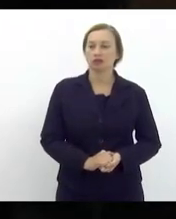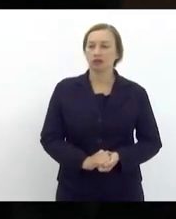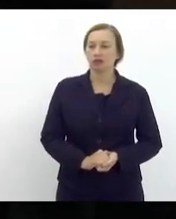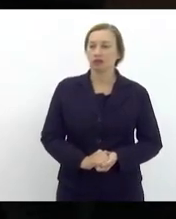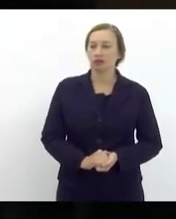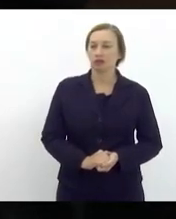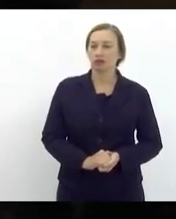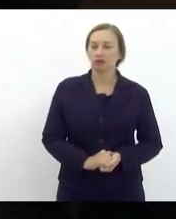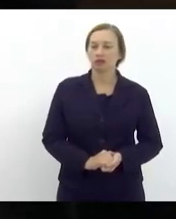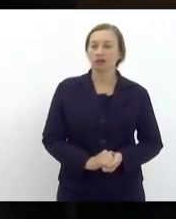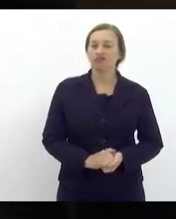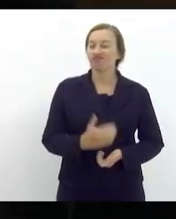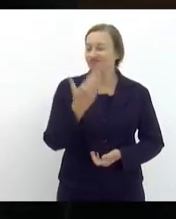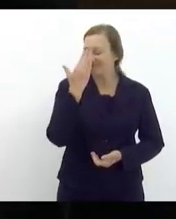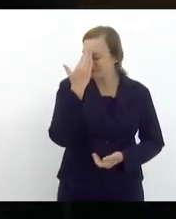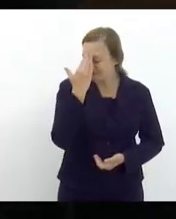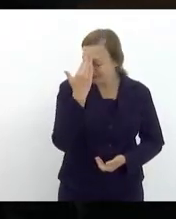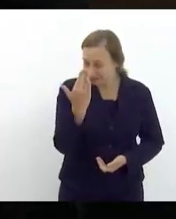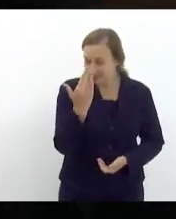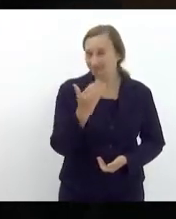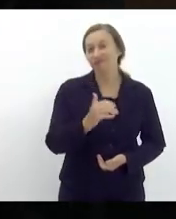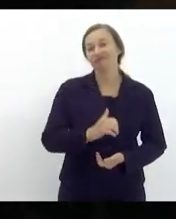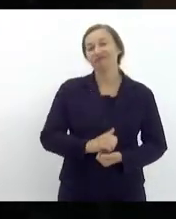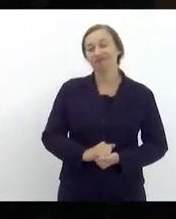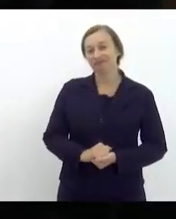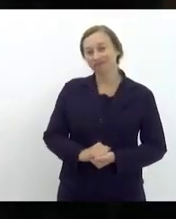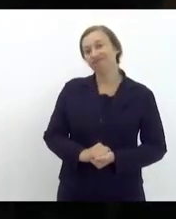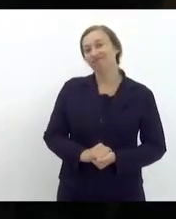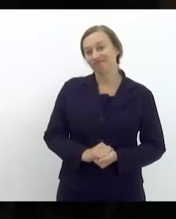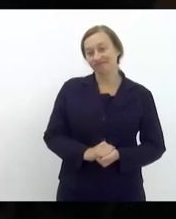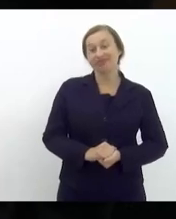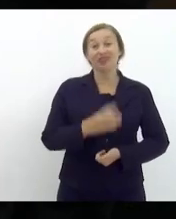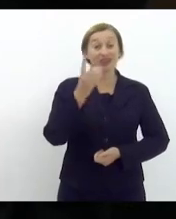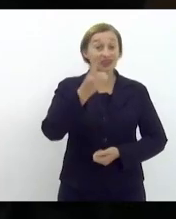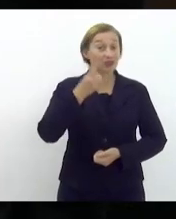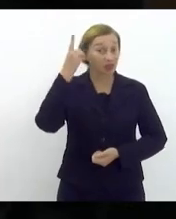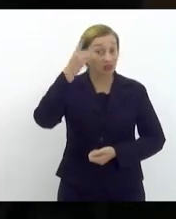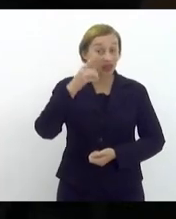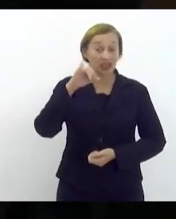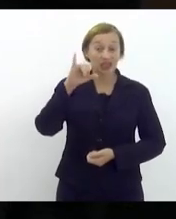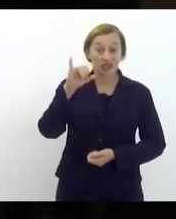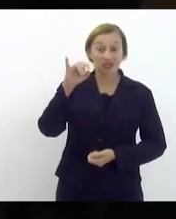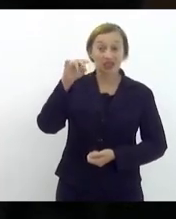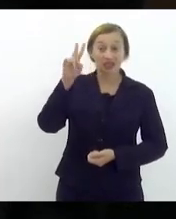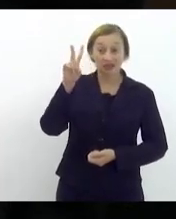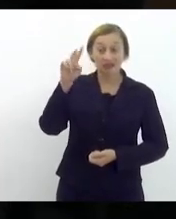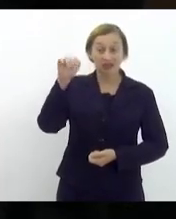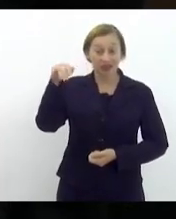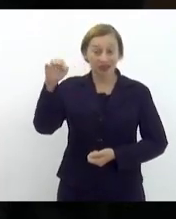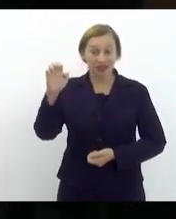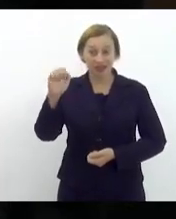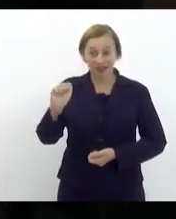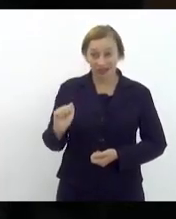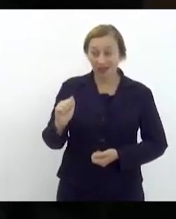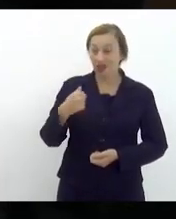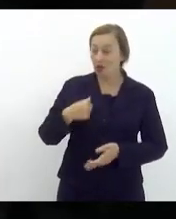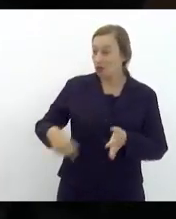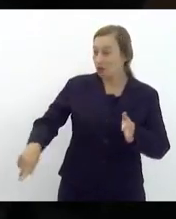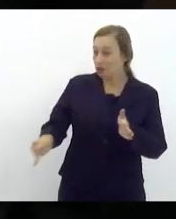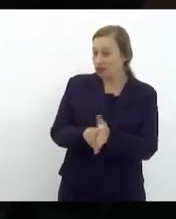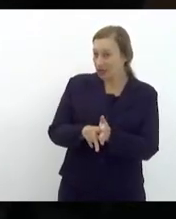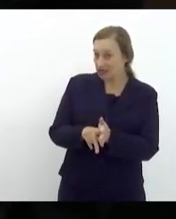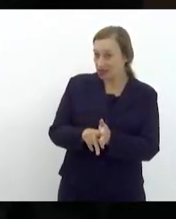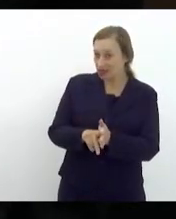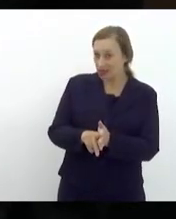a nossa gratidão dizer a deputado Ivana que estarei fazendo parte lá